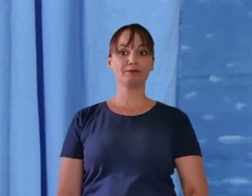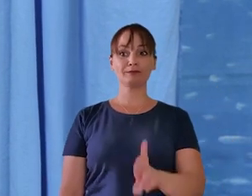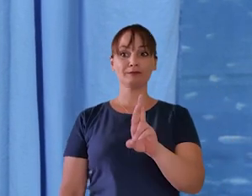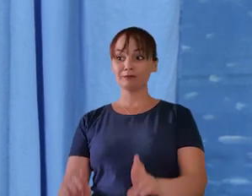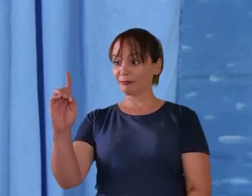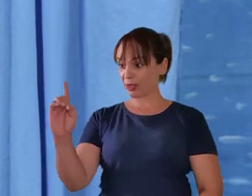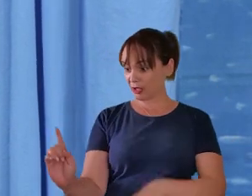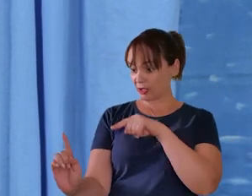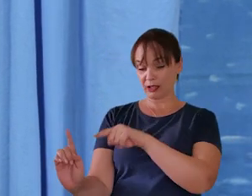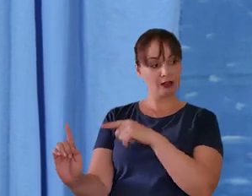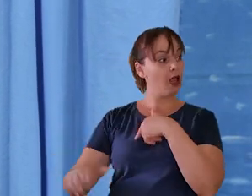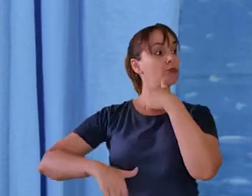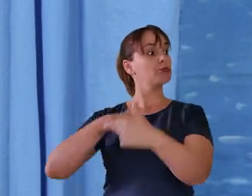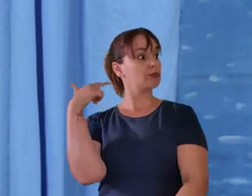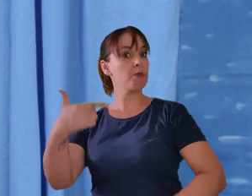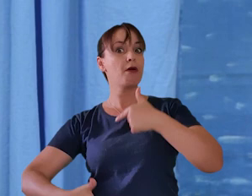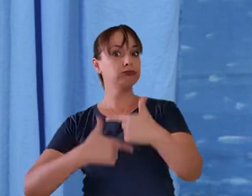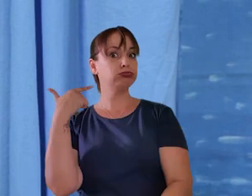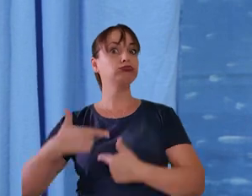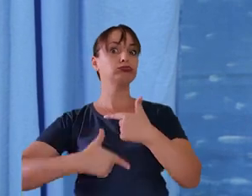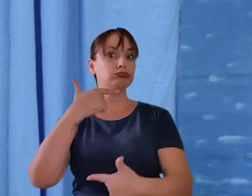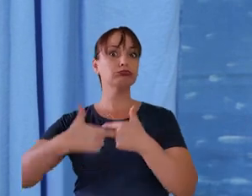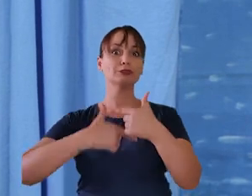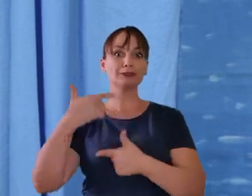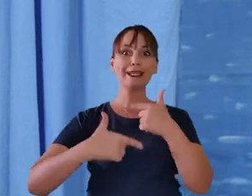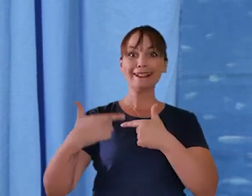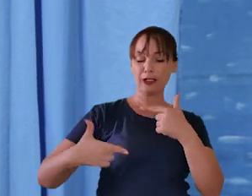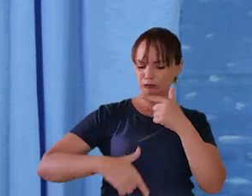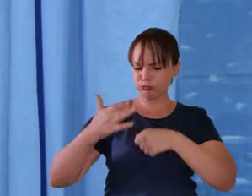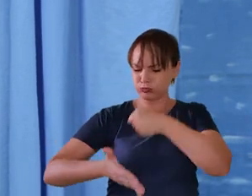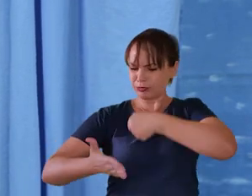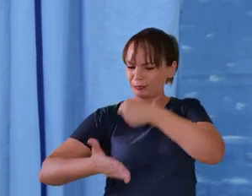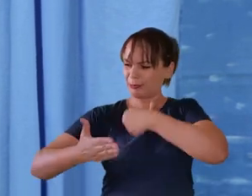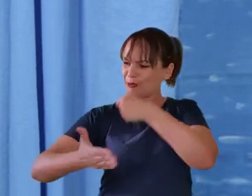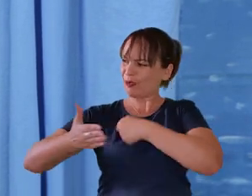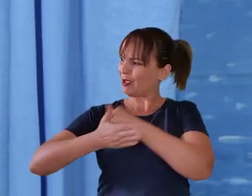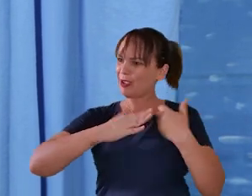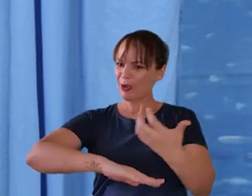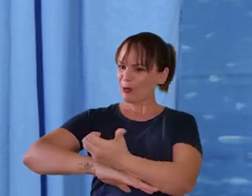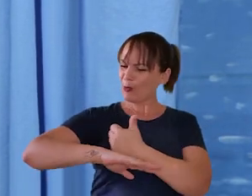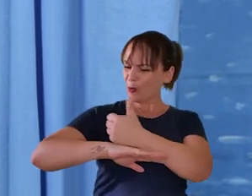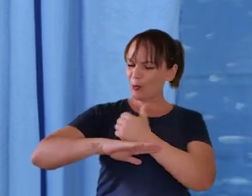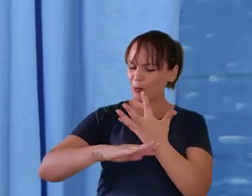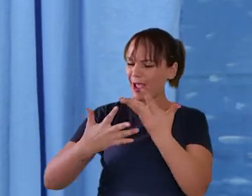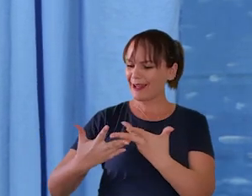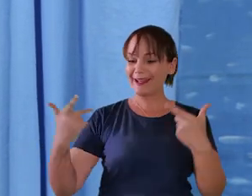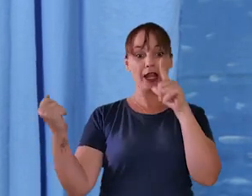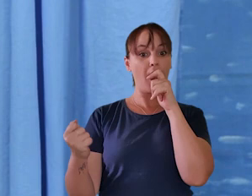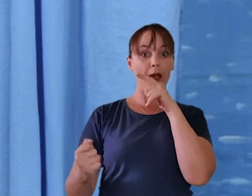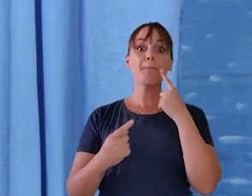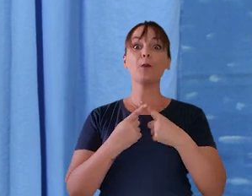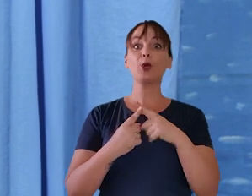Ritinha tanto trabalhou para recuperar a qualidade da água, para que Pedro pudesse